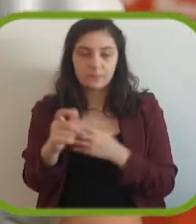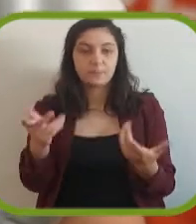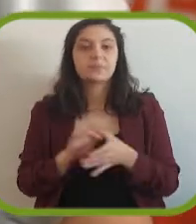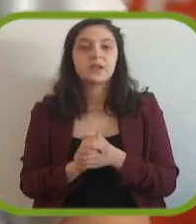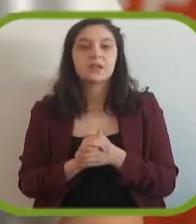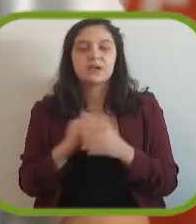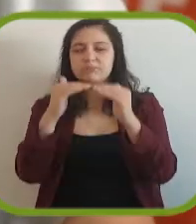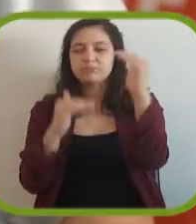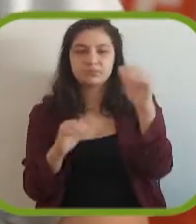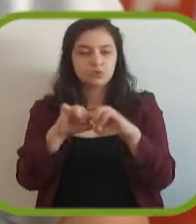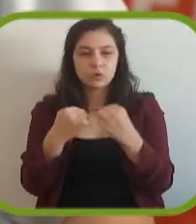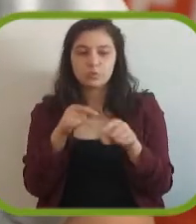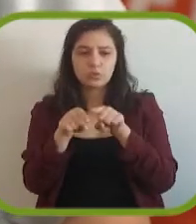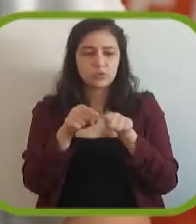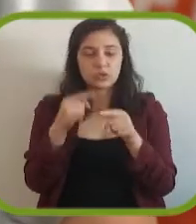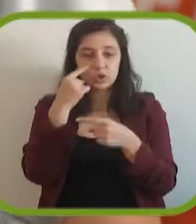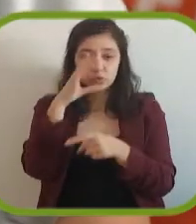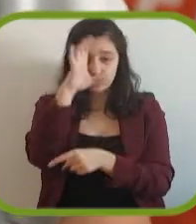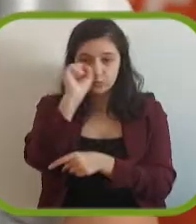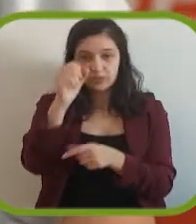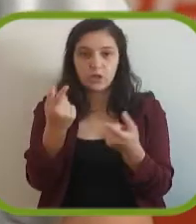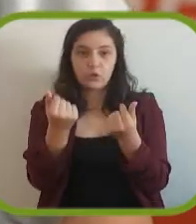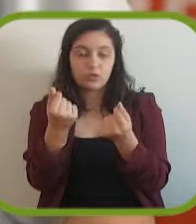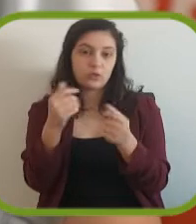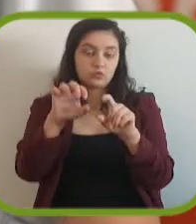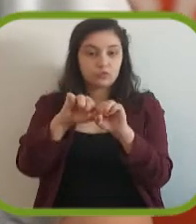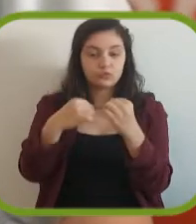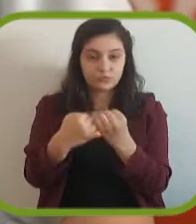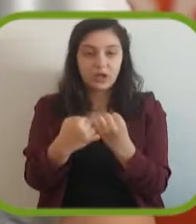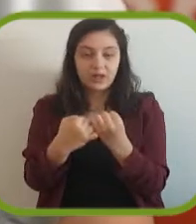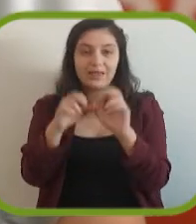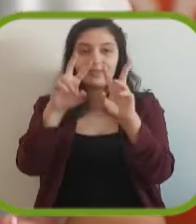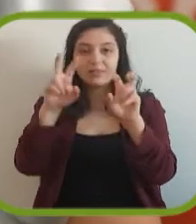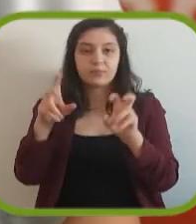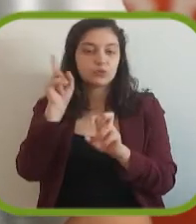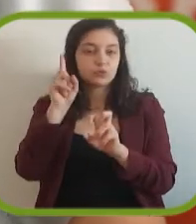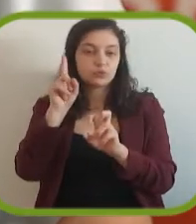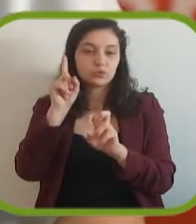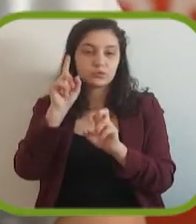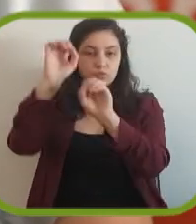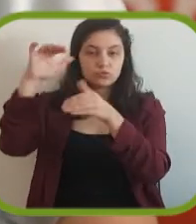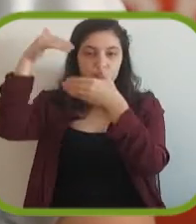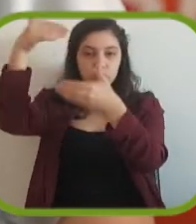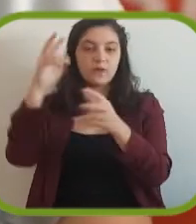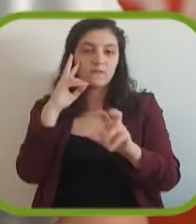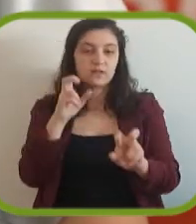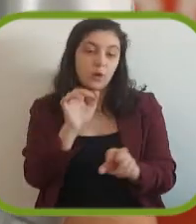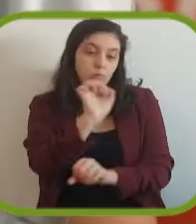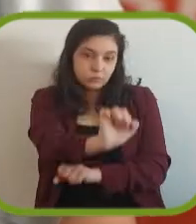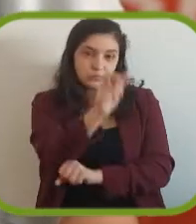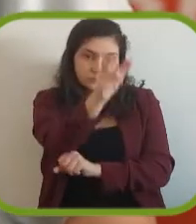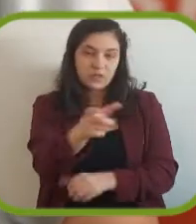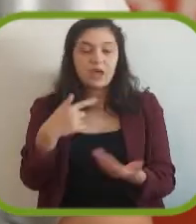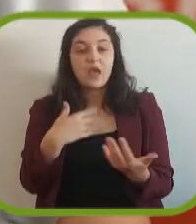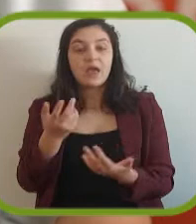As assimetrias sociais, as políticas públicas e o capital social são alguns dos temas principais das suas investigações.